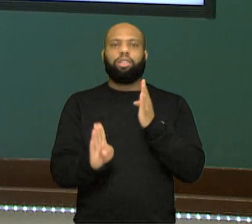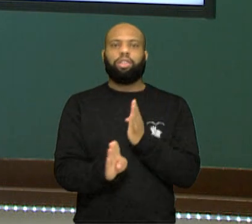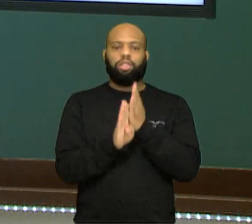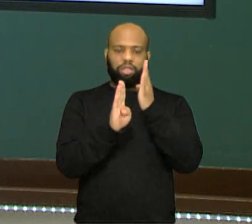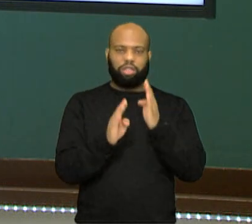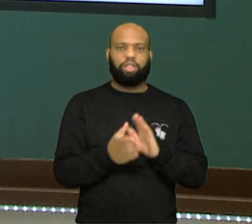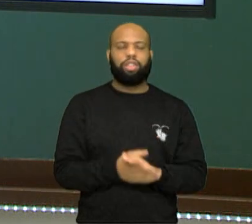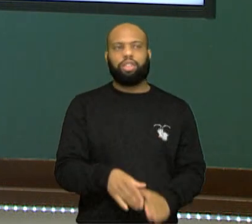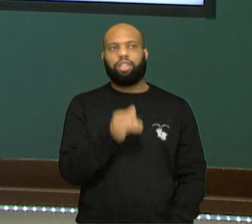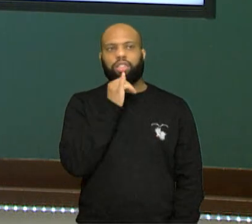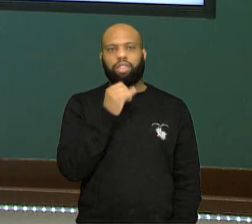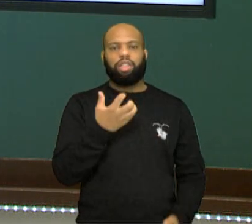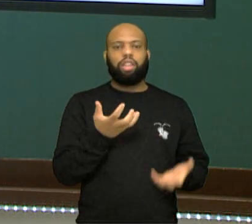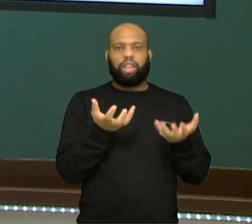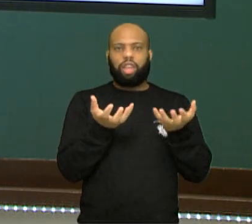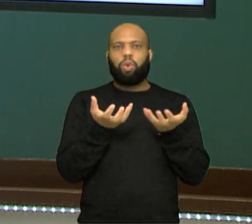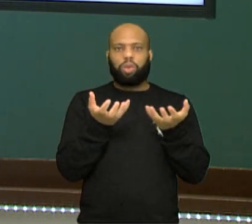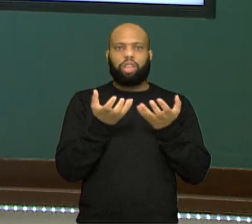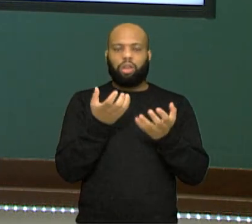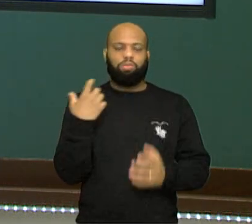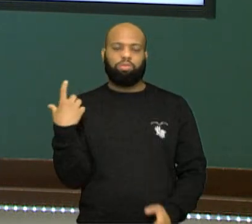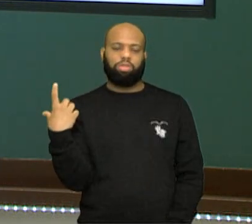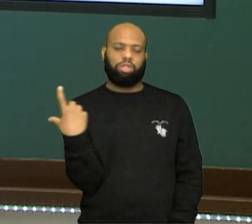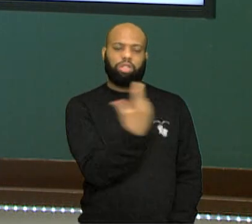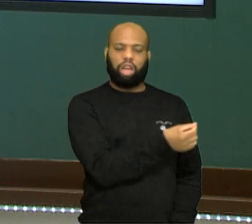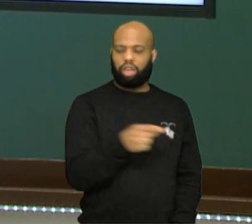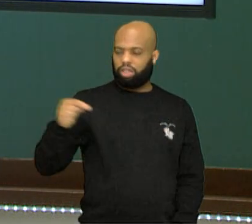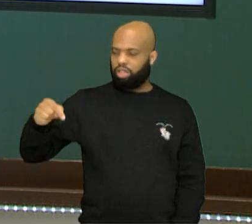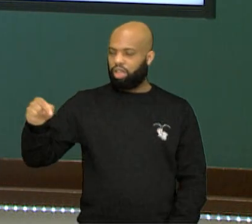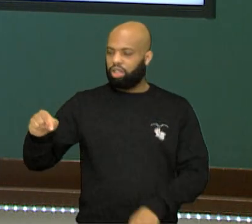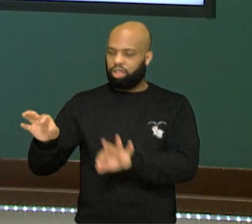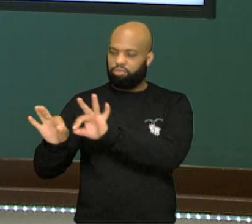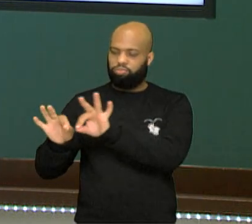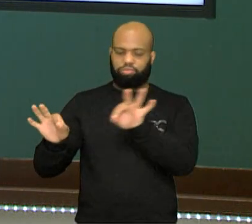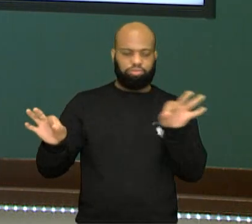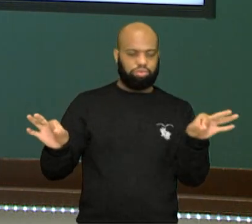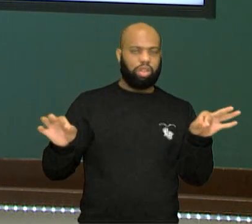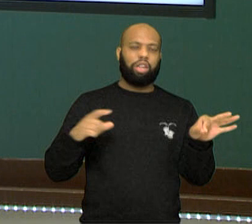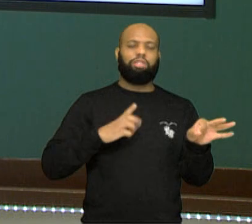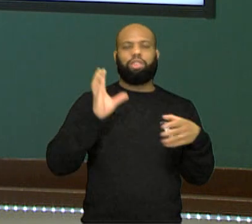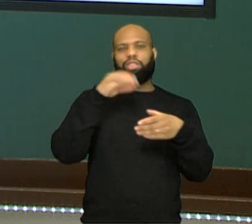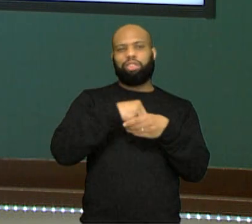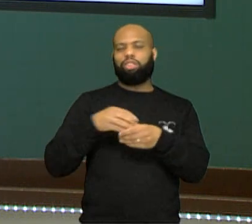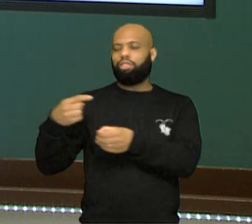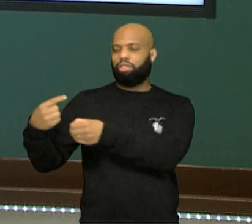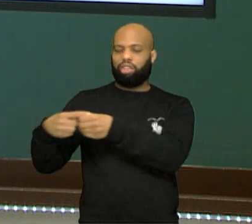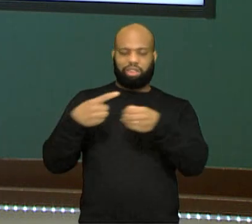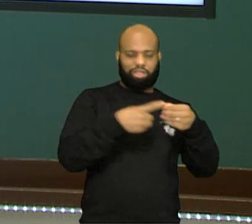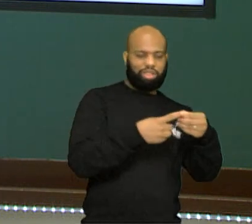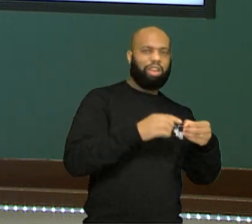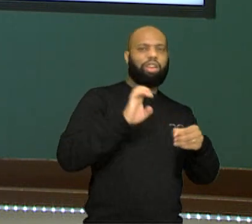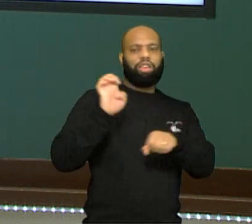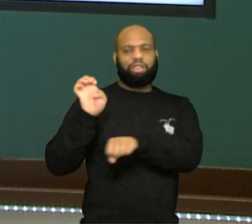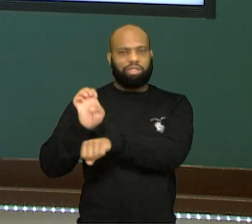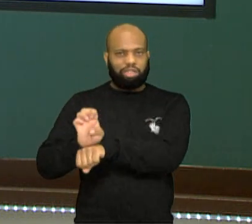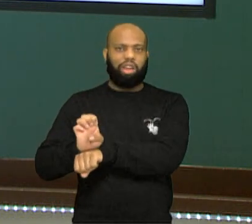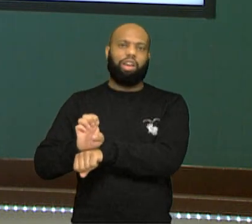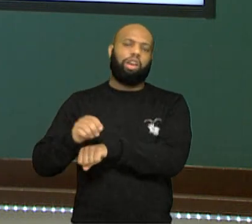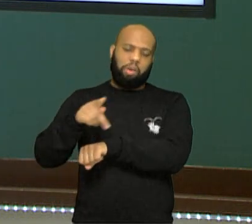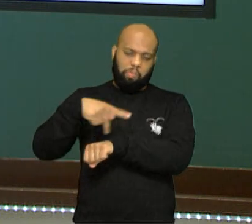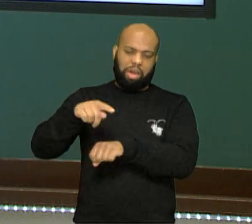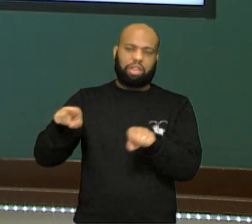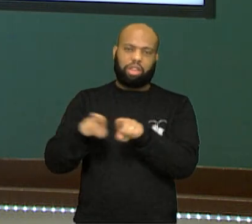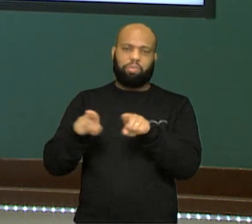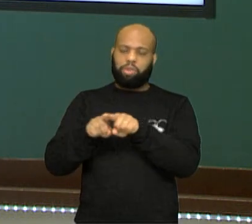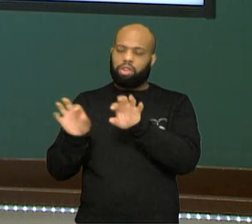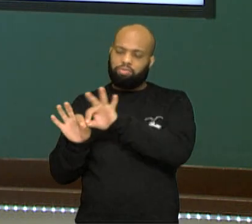localização, eu quero sair daqui até uma outra posição, né, dentro de uma cidade, ou dentro de um estado, ou dentro de um país,